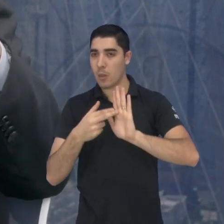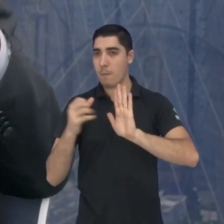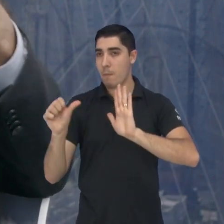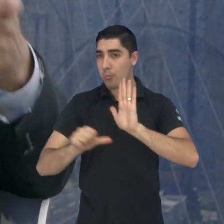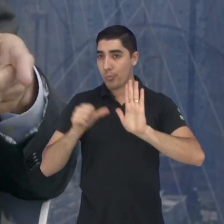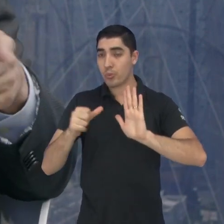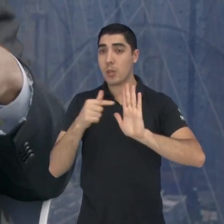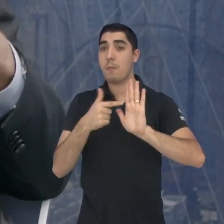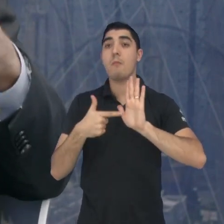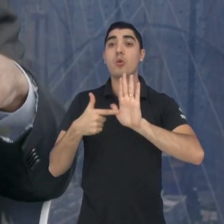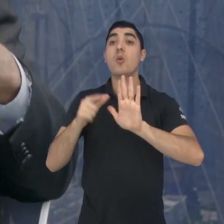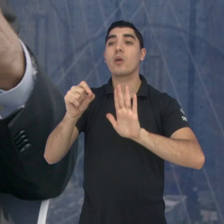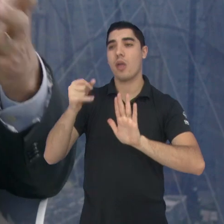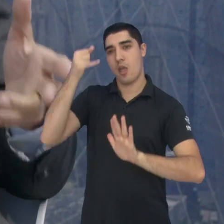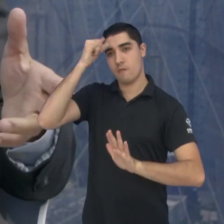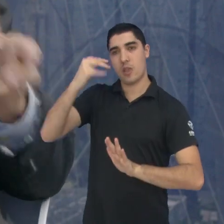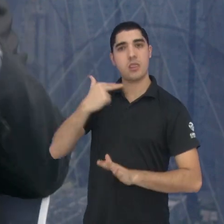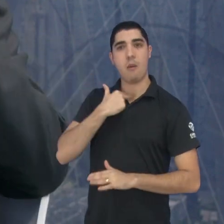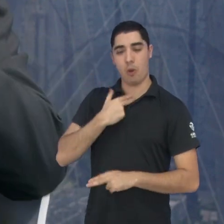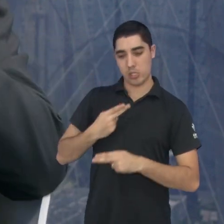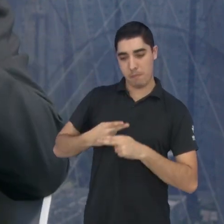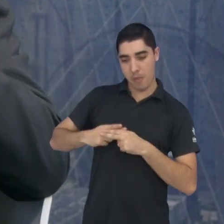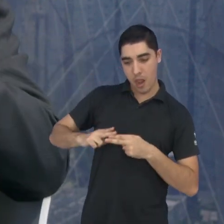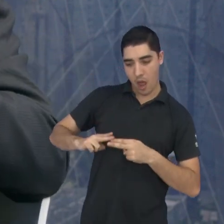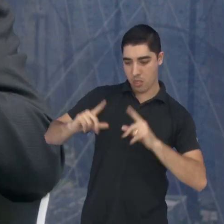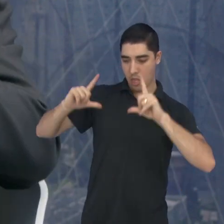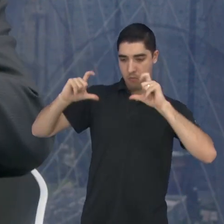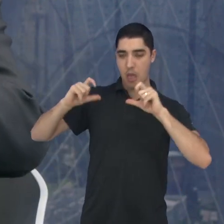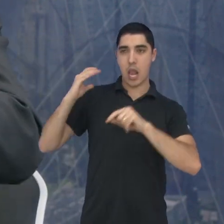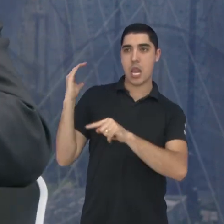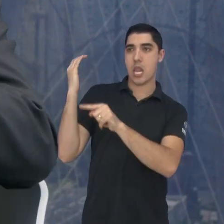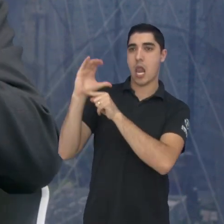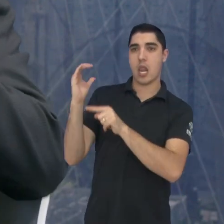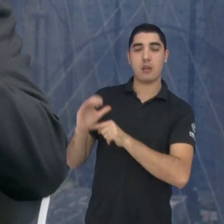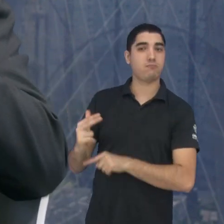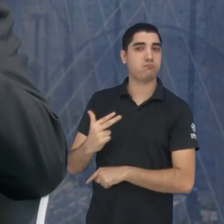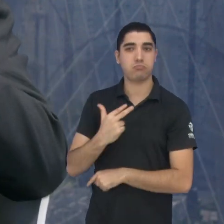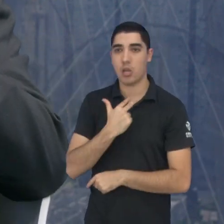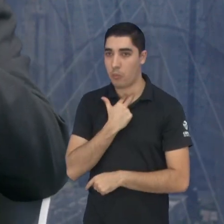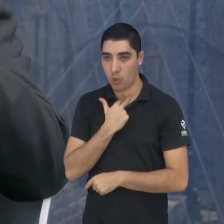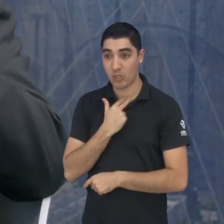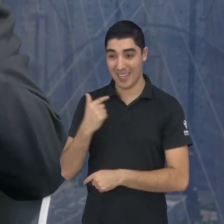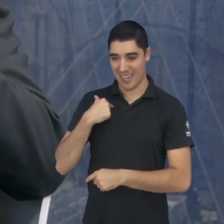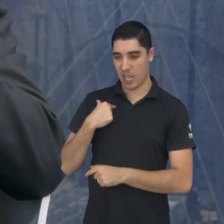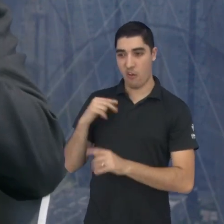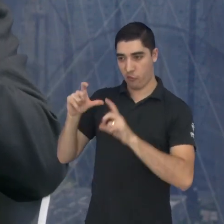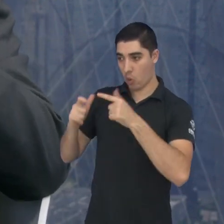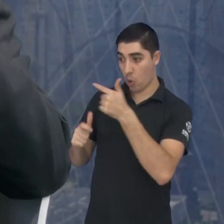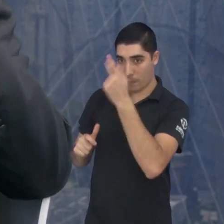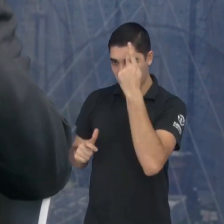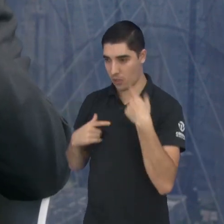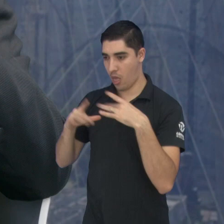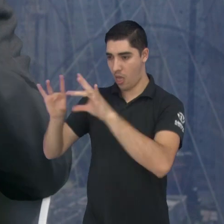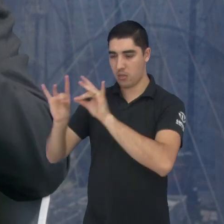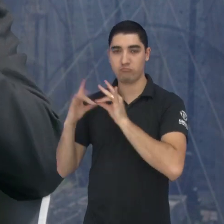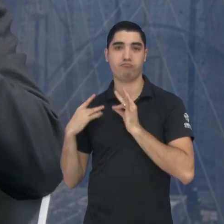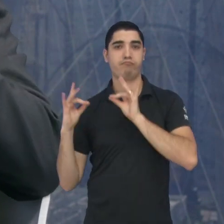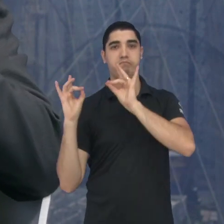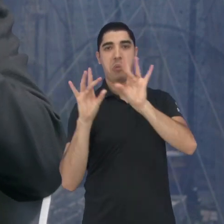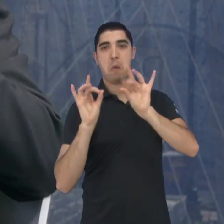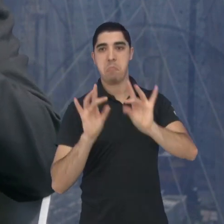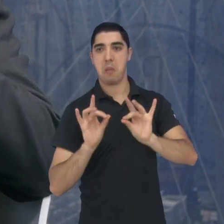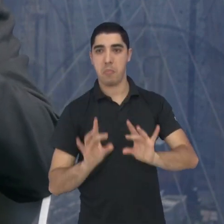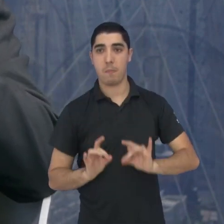de imagens de nudez e sexo de terceiros, que punem a exposição de imagens, a utilização e